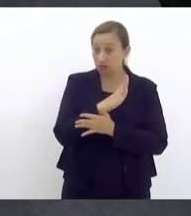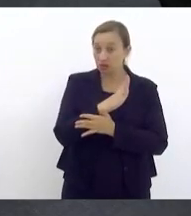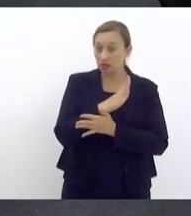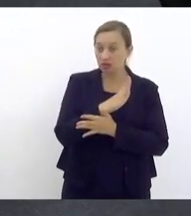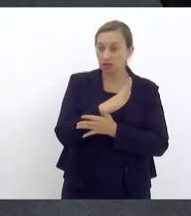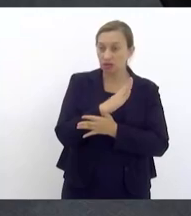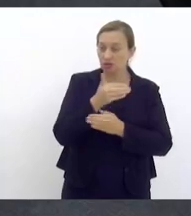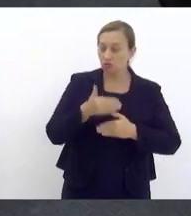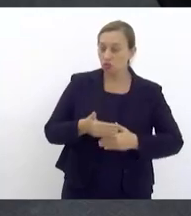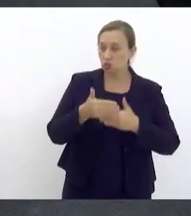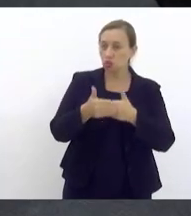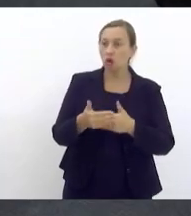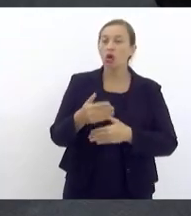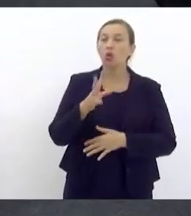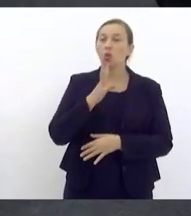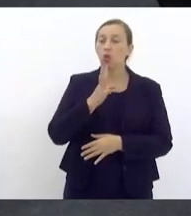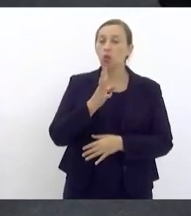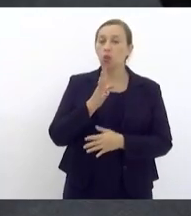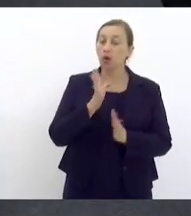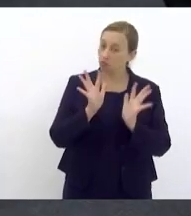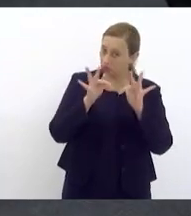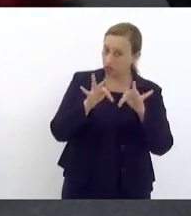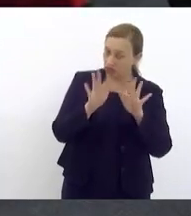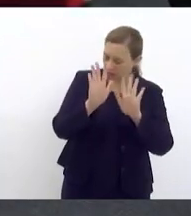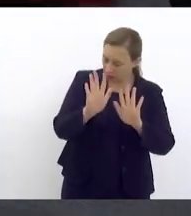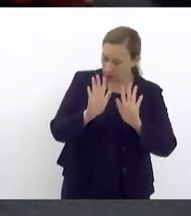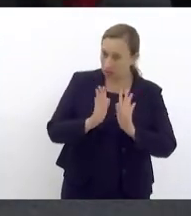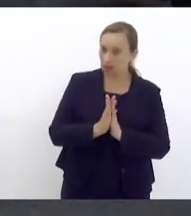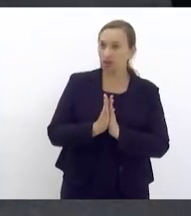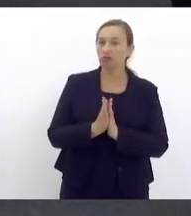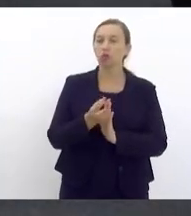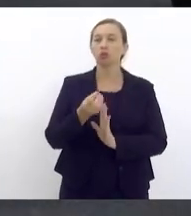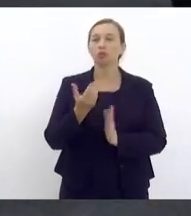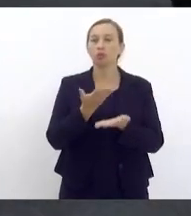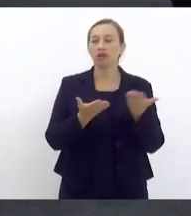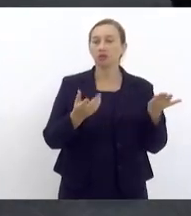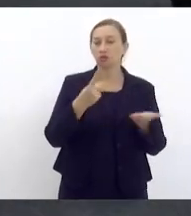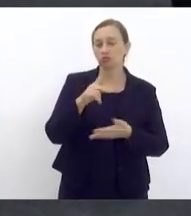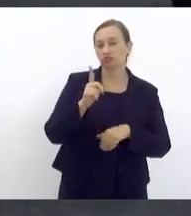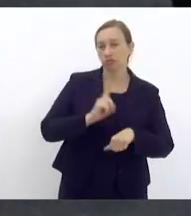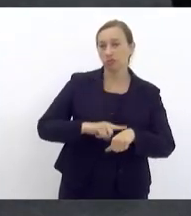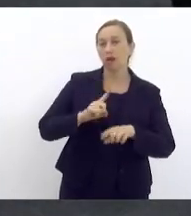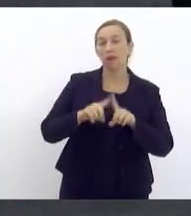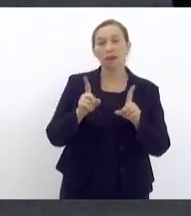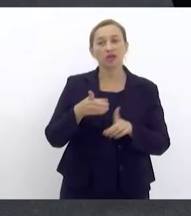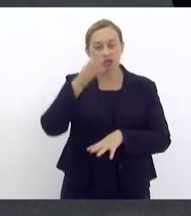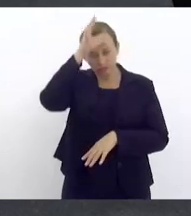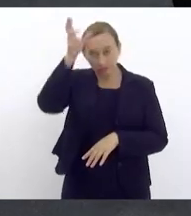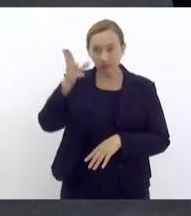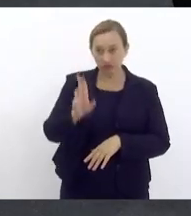vai diante aliás ocupar seu tempo mas deputada